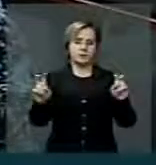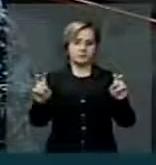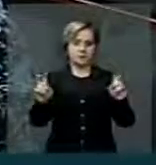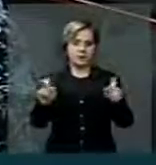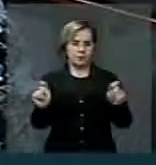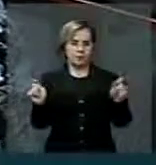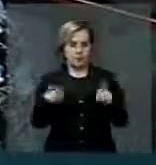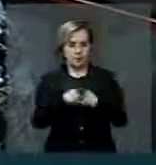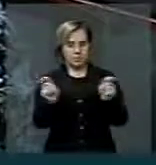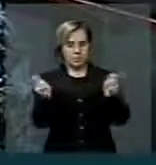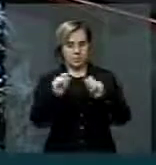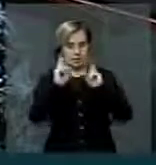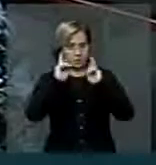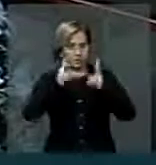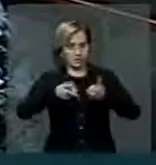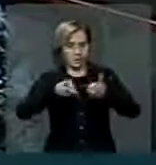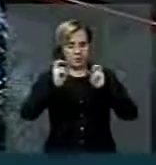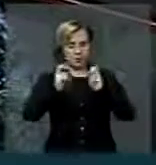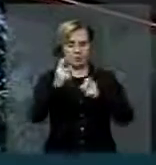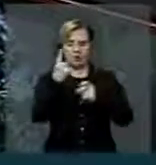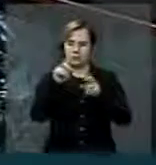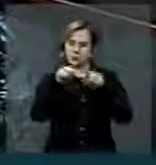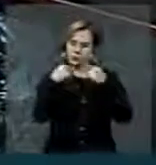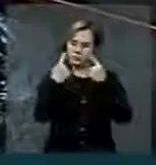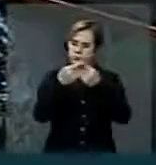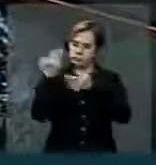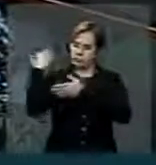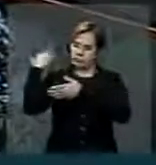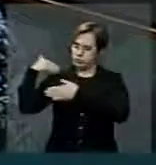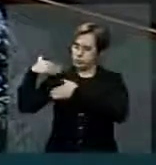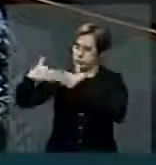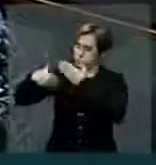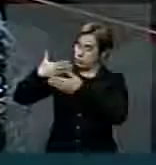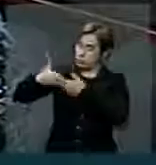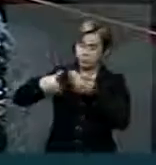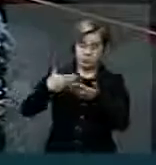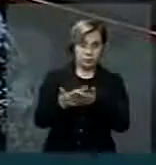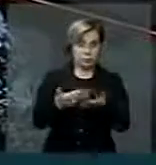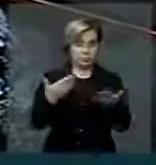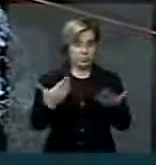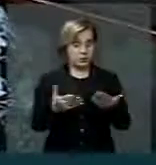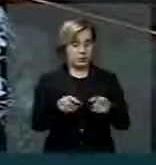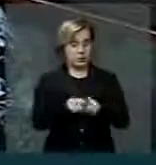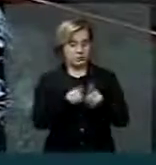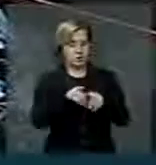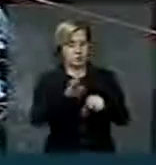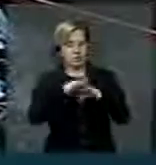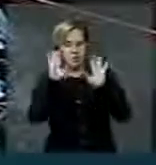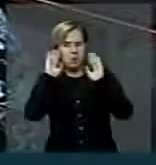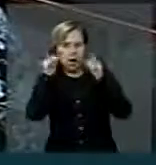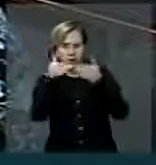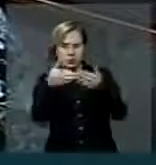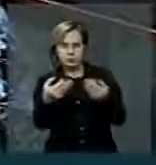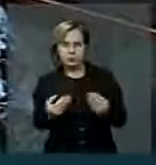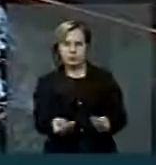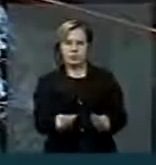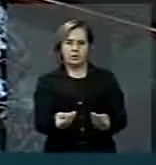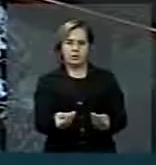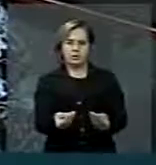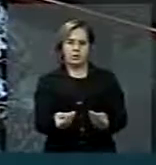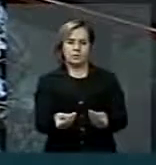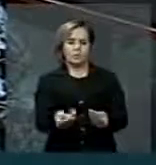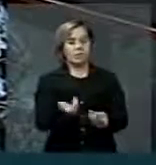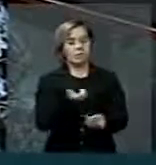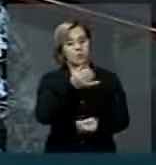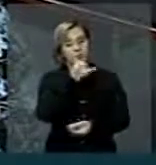para perceber de uma audiência a outras audiências que tivemos sobre a questão mais amplamente ou mais focada num aspecto, como foi